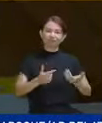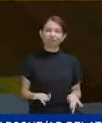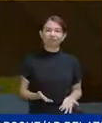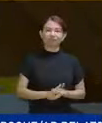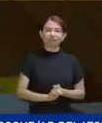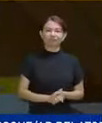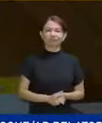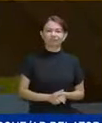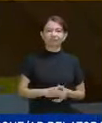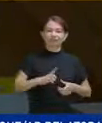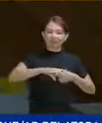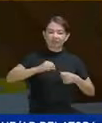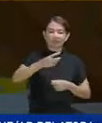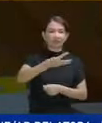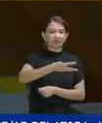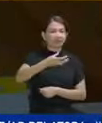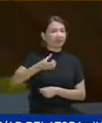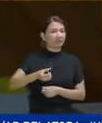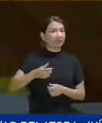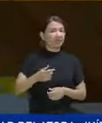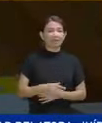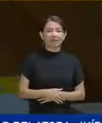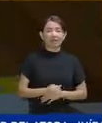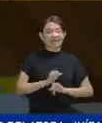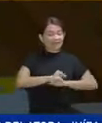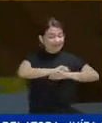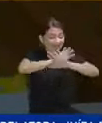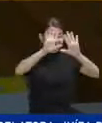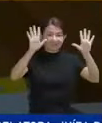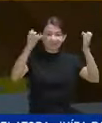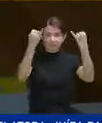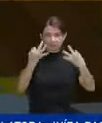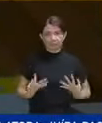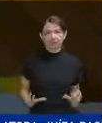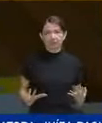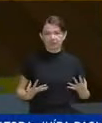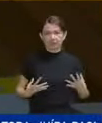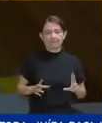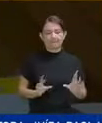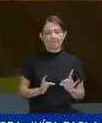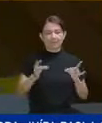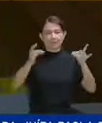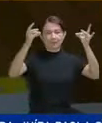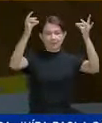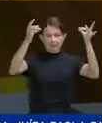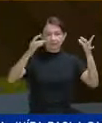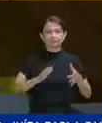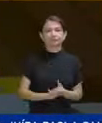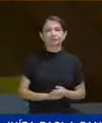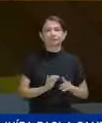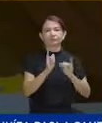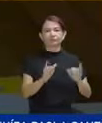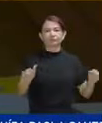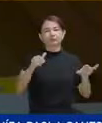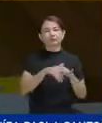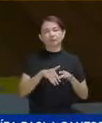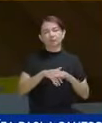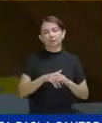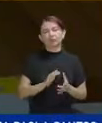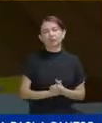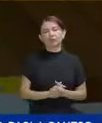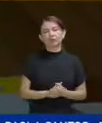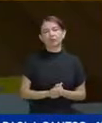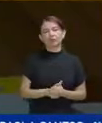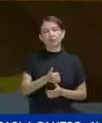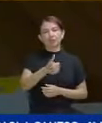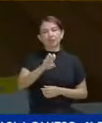bem claro, né, nessas determinações. Então, vejam, aqui ele trata que a propaganda eleitoral ela somente é permitida após o